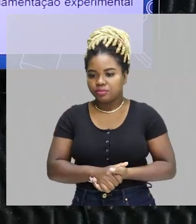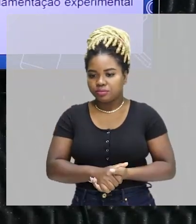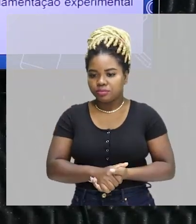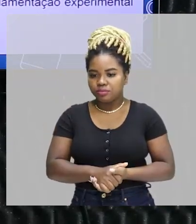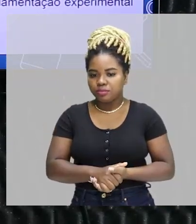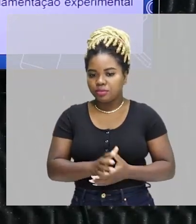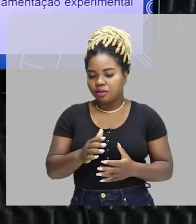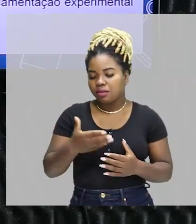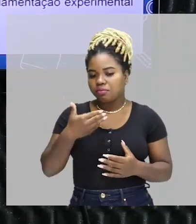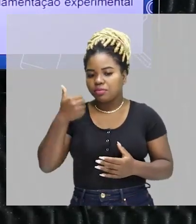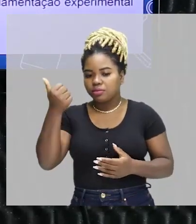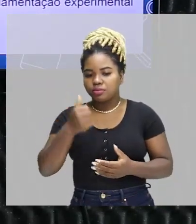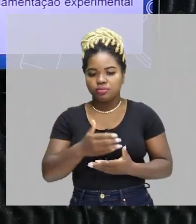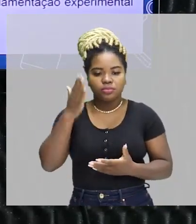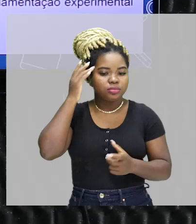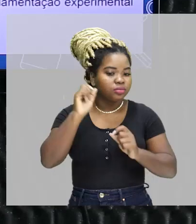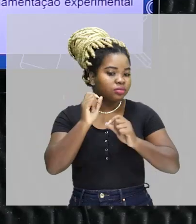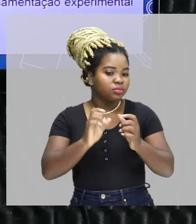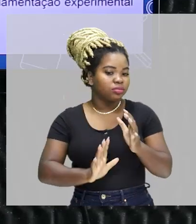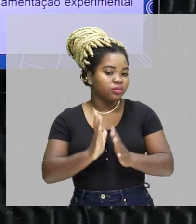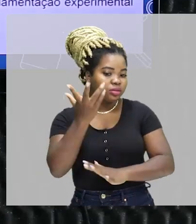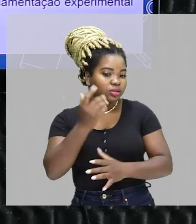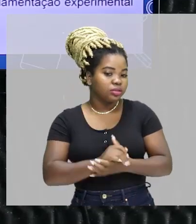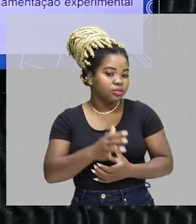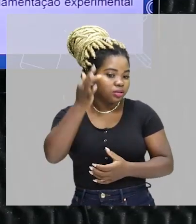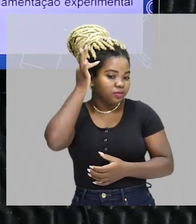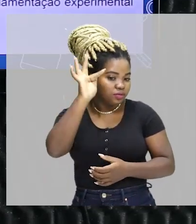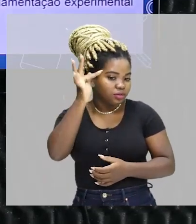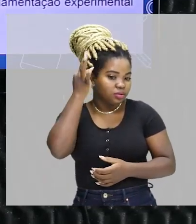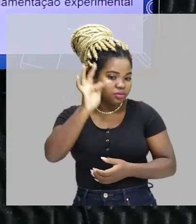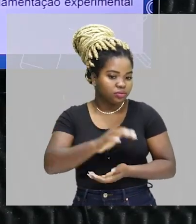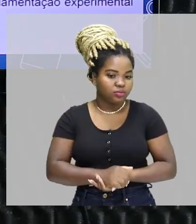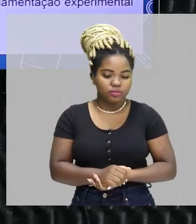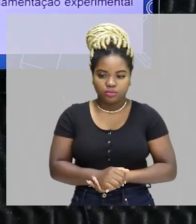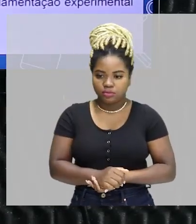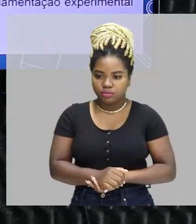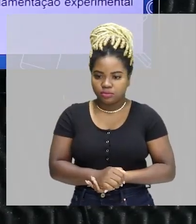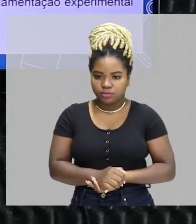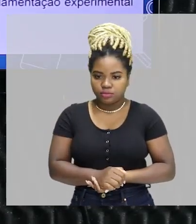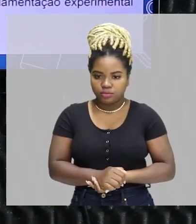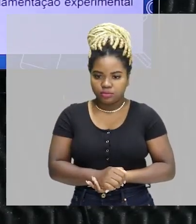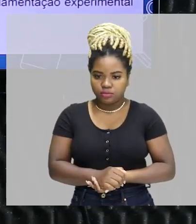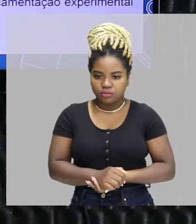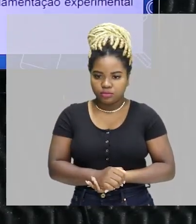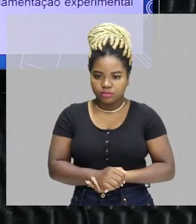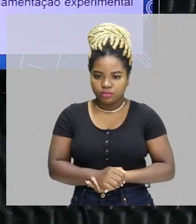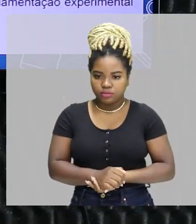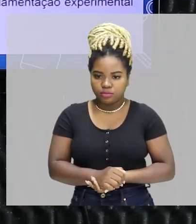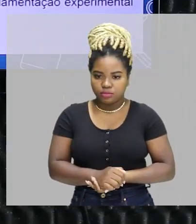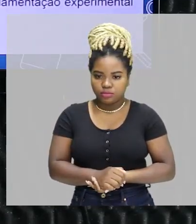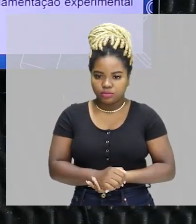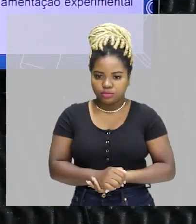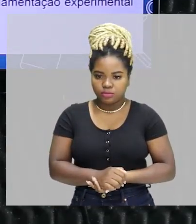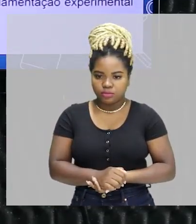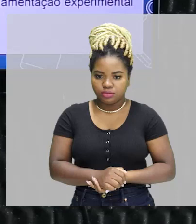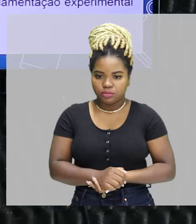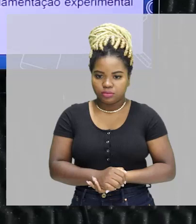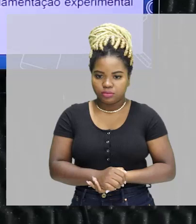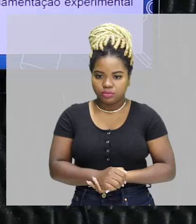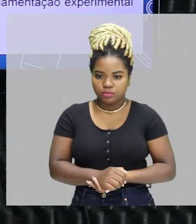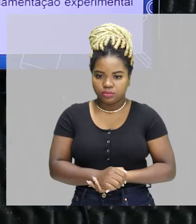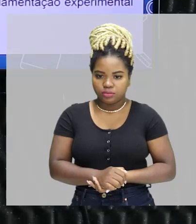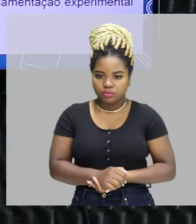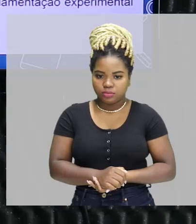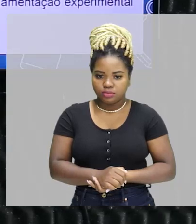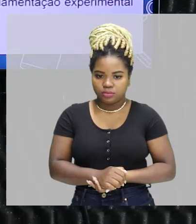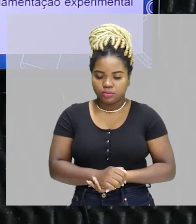posso entender como origem da filosofia, significado do termo filosofia, sem reducionismos, um tanto quanto mais abrangente, tá?